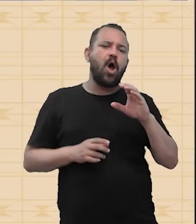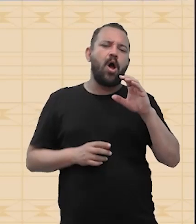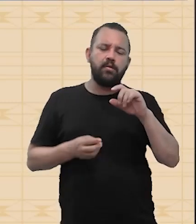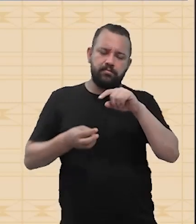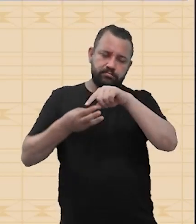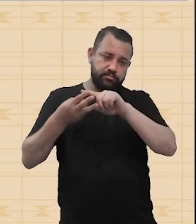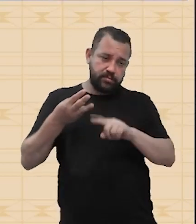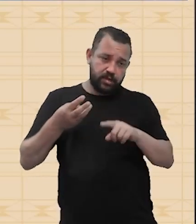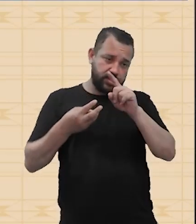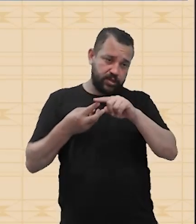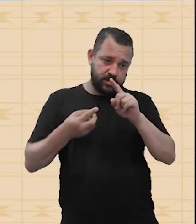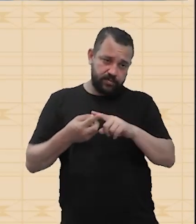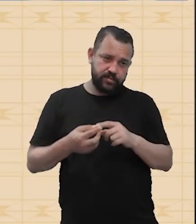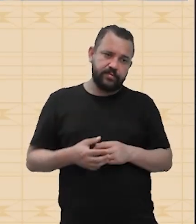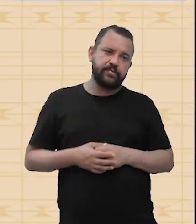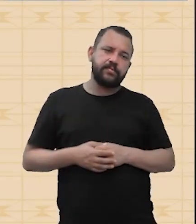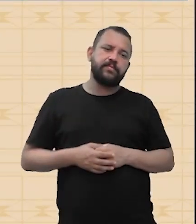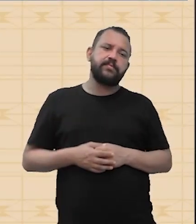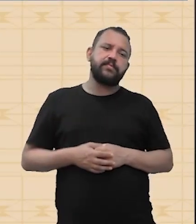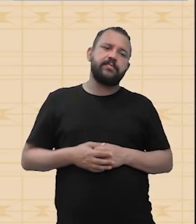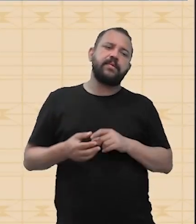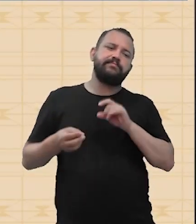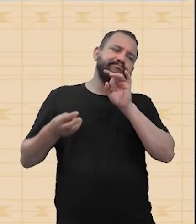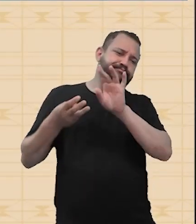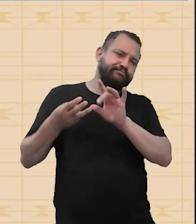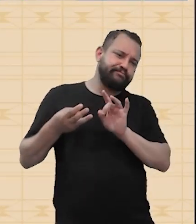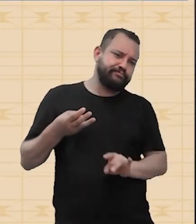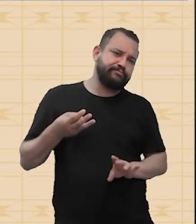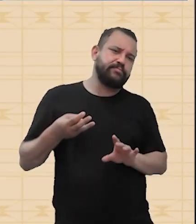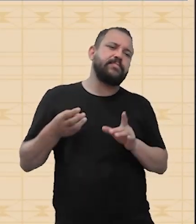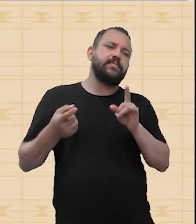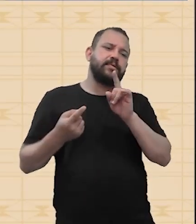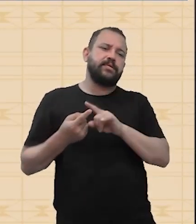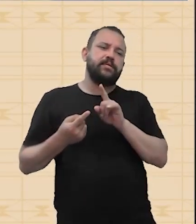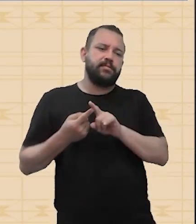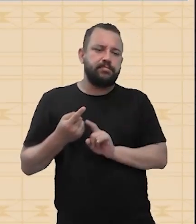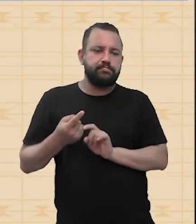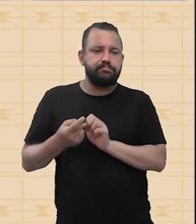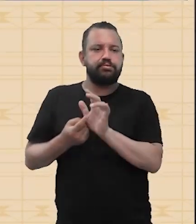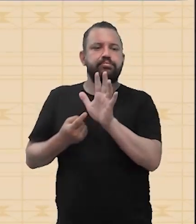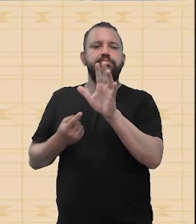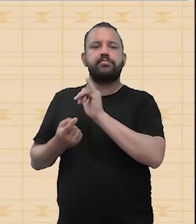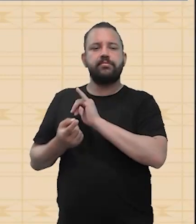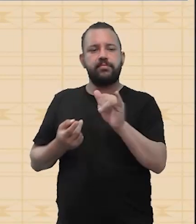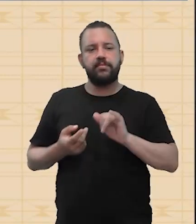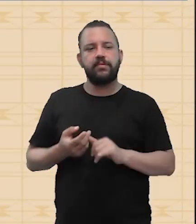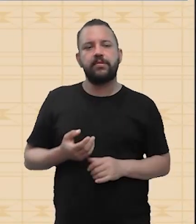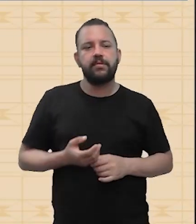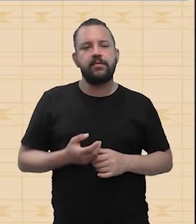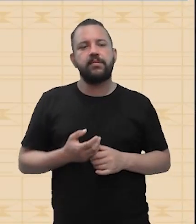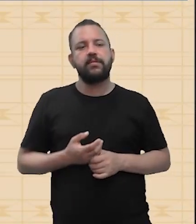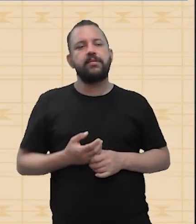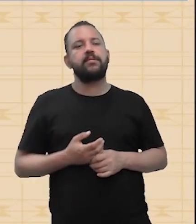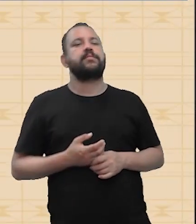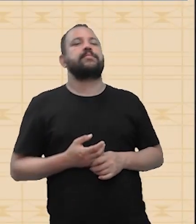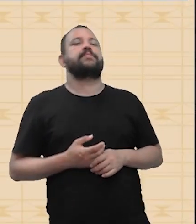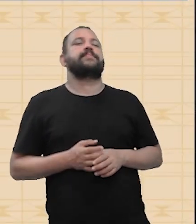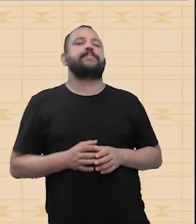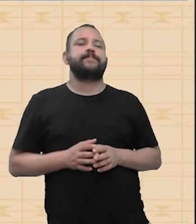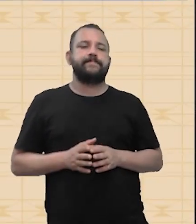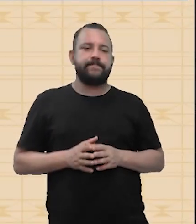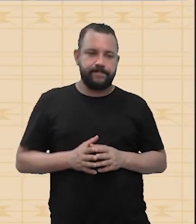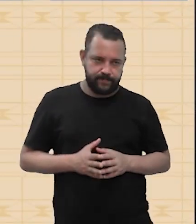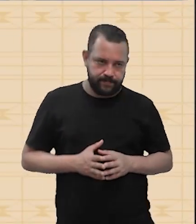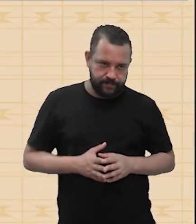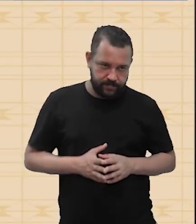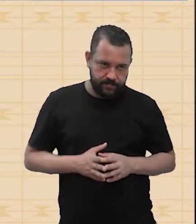irradiação. E que cada uma dessas propagações, elas têm os meios que são mais eficientes e aqueles que não são tantos.